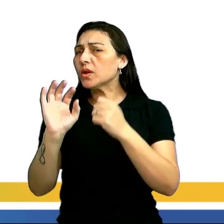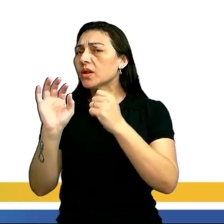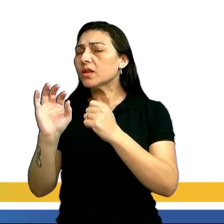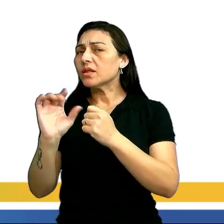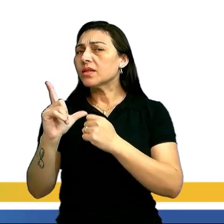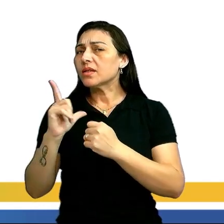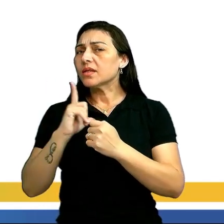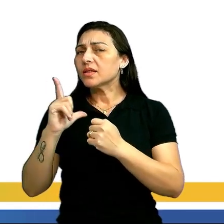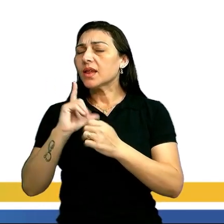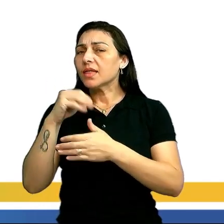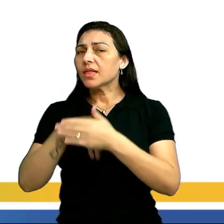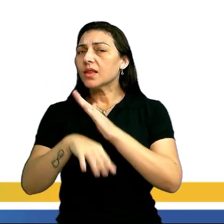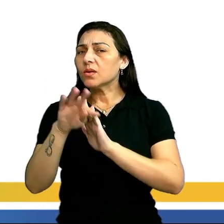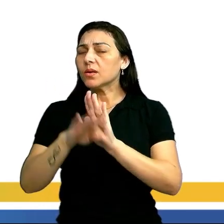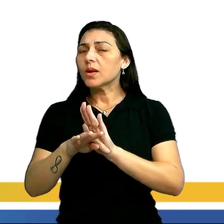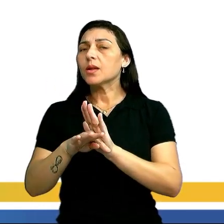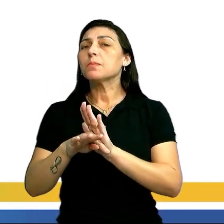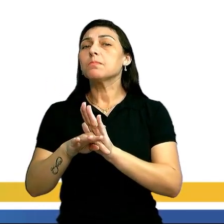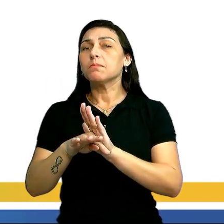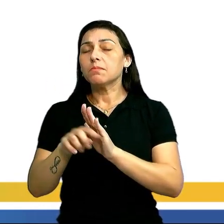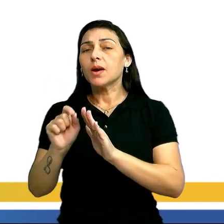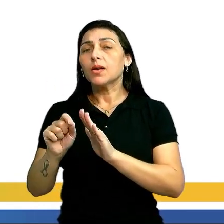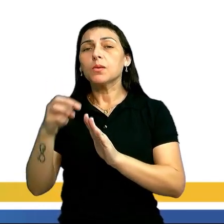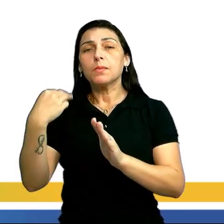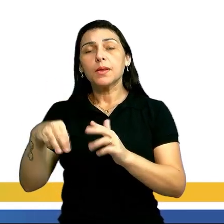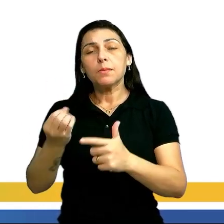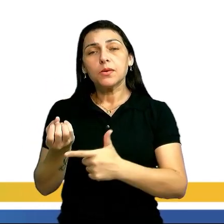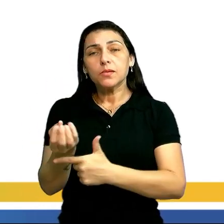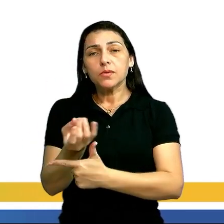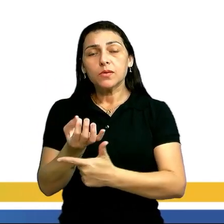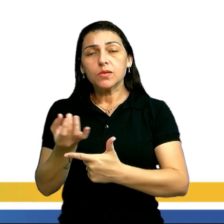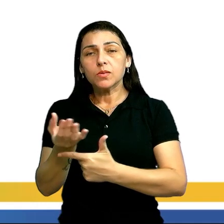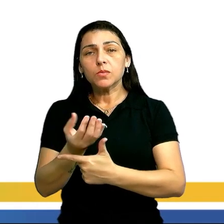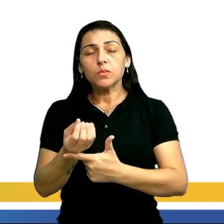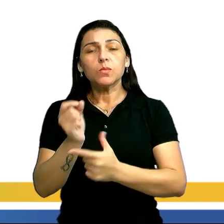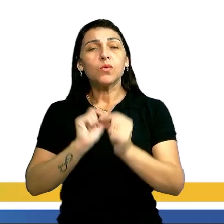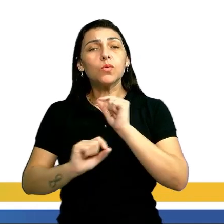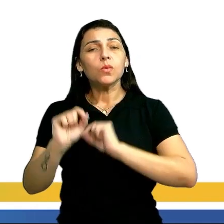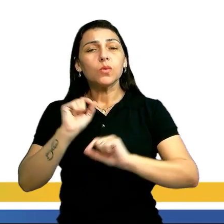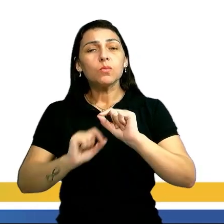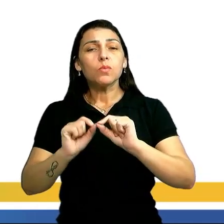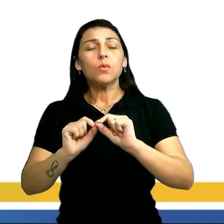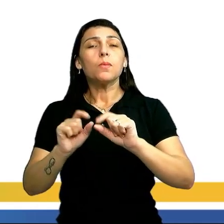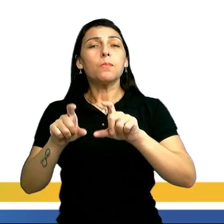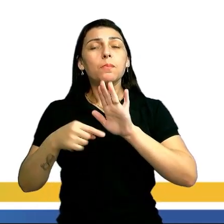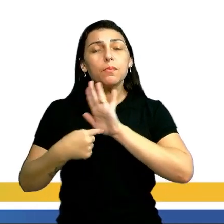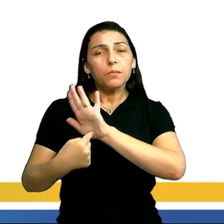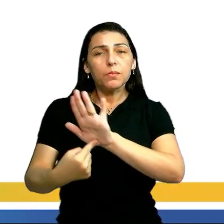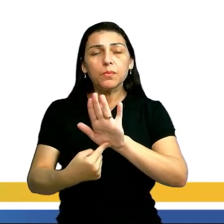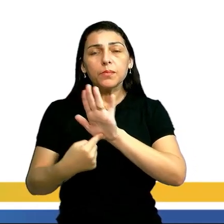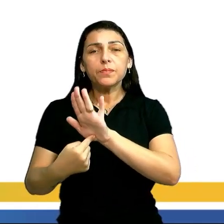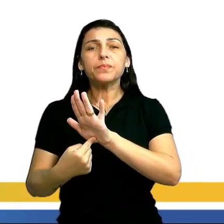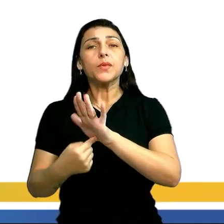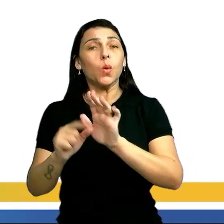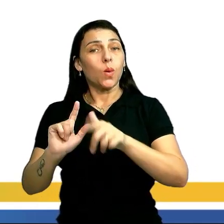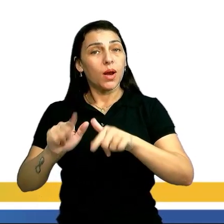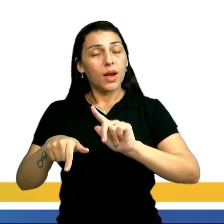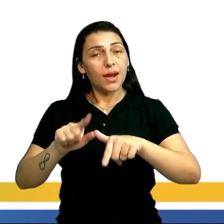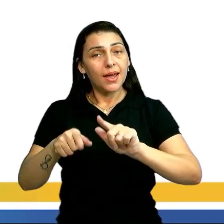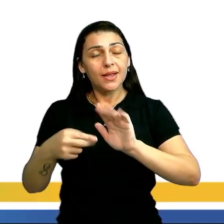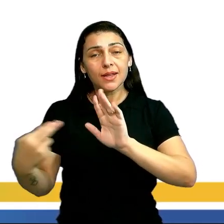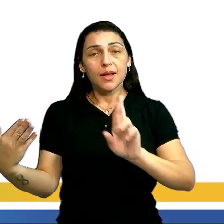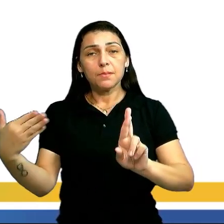descrita para a linguagem algébrica por meio de sentenças ou expressões com letras